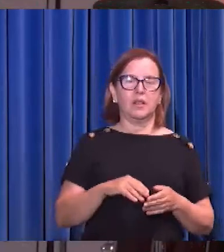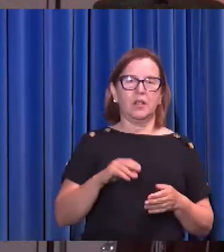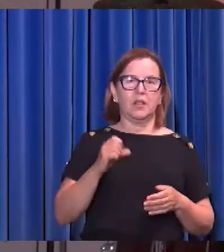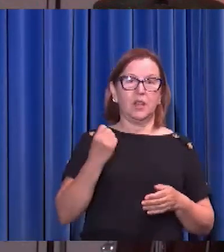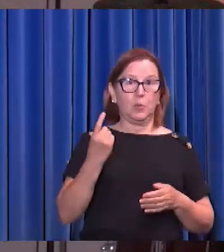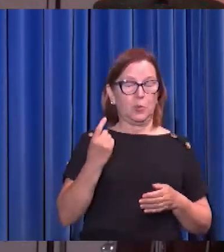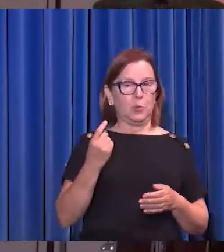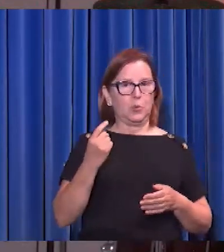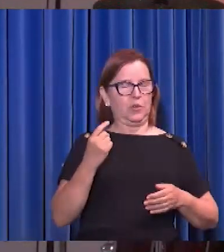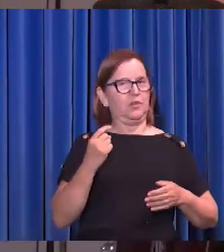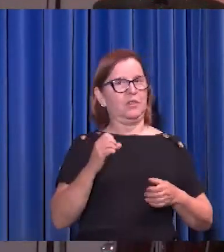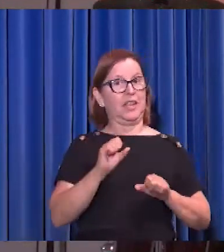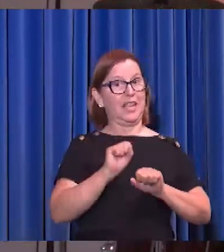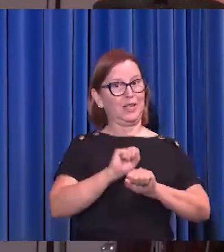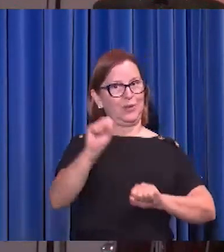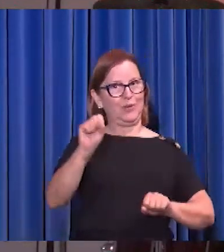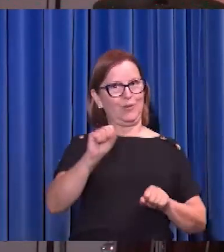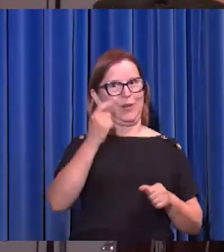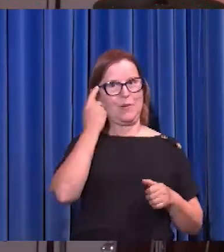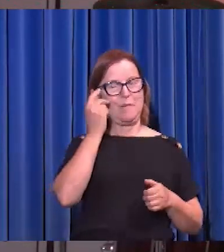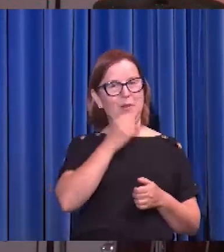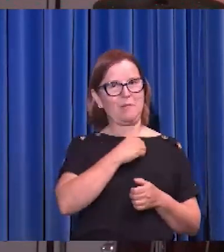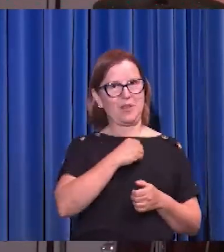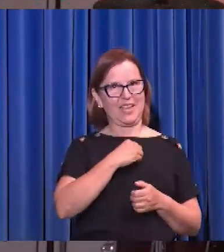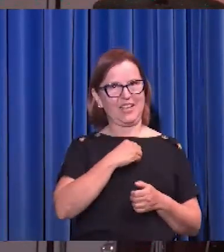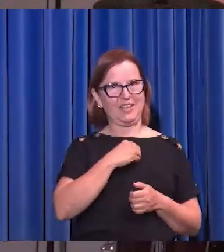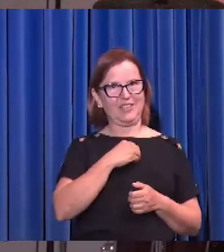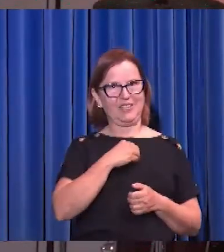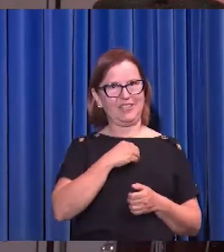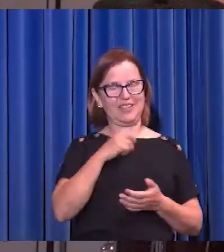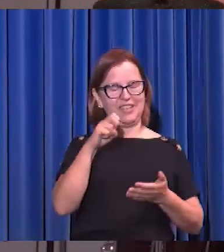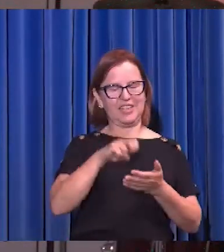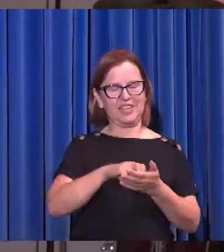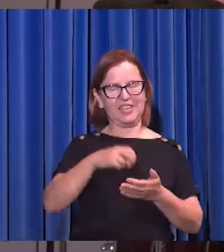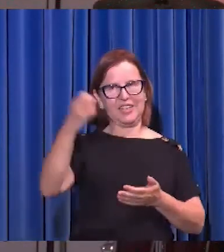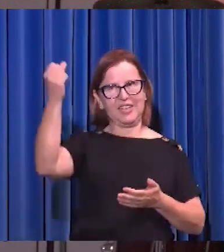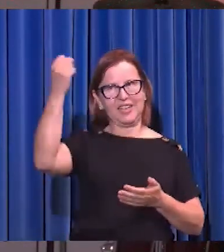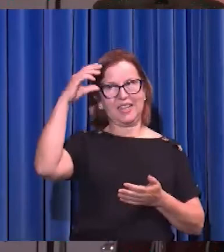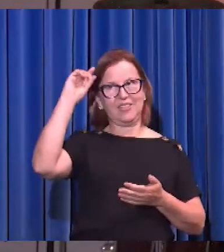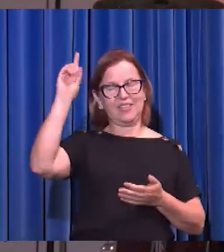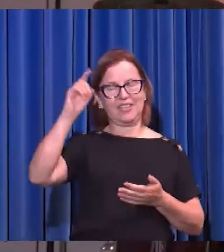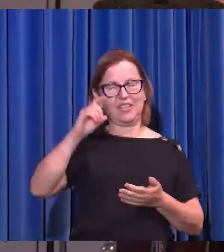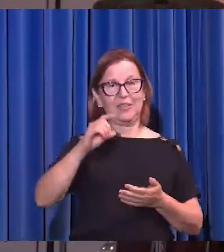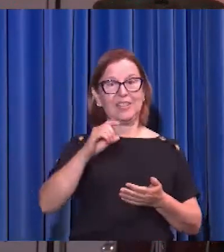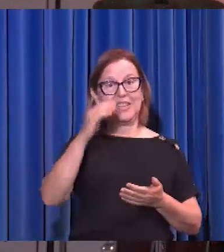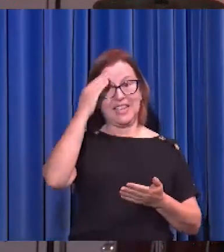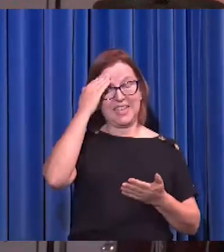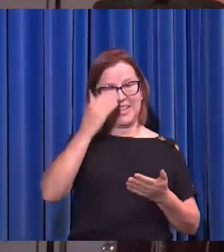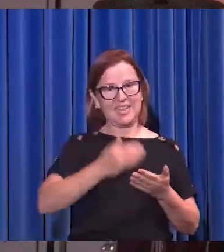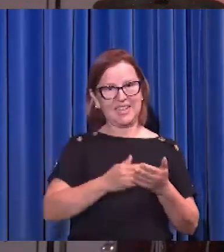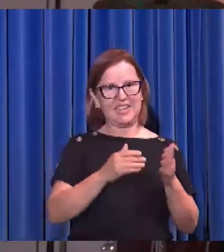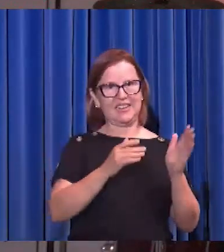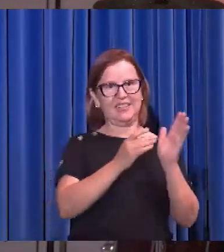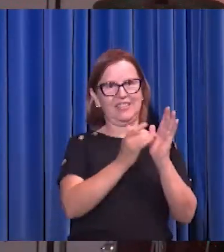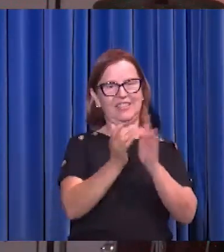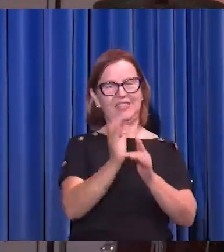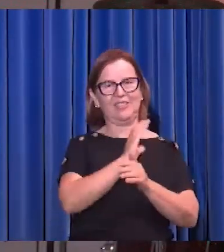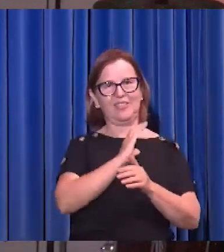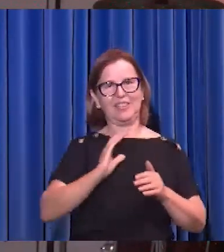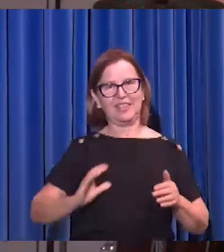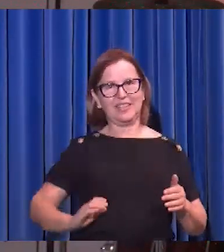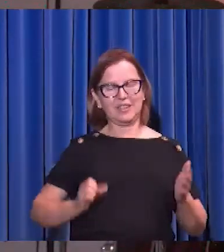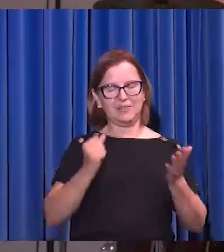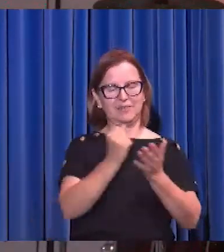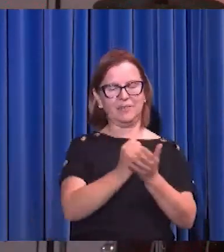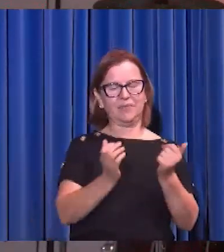de Deus e crer mediante a fé em Jesus Cristo e este crucificado. Então, resumindo, não foi remédio,